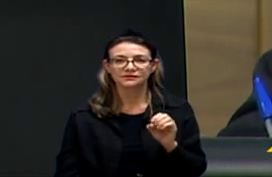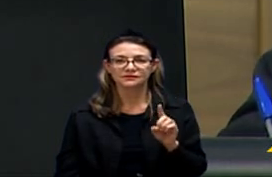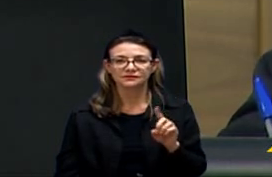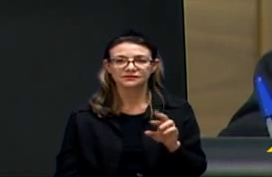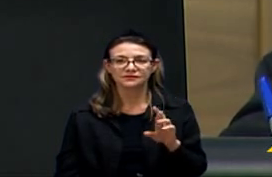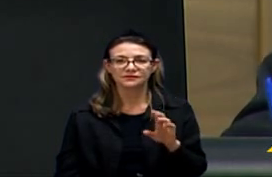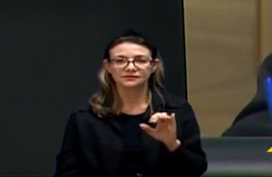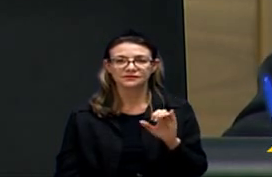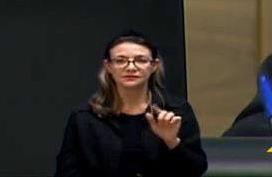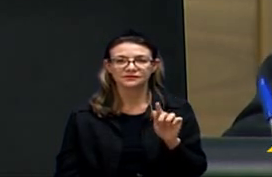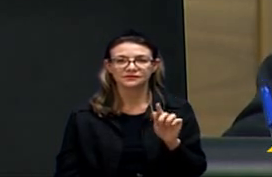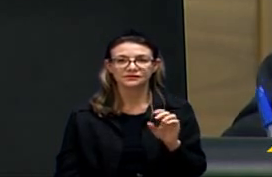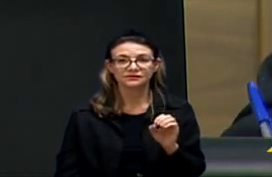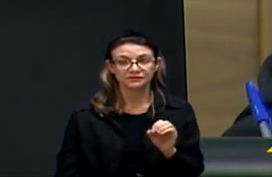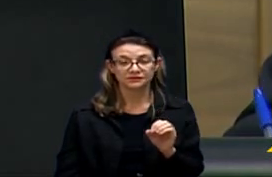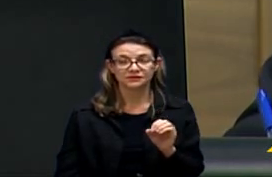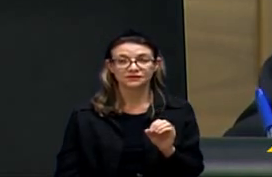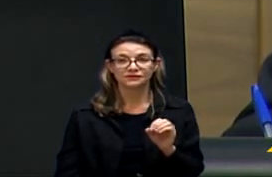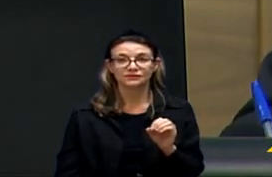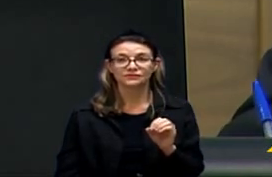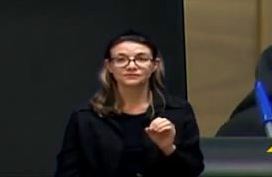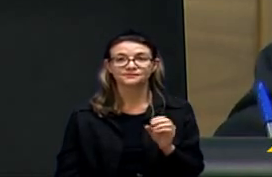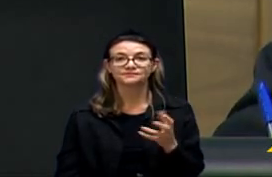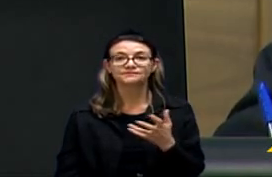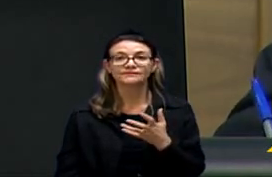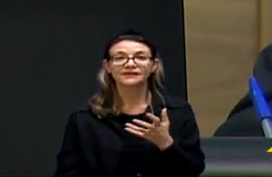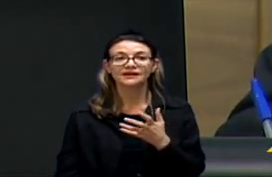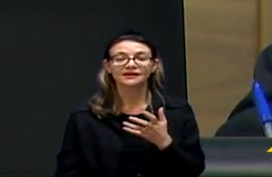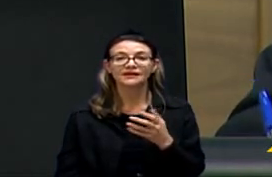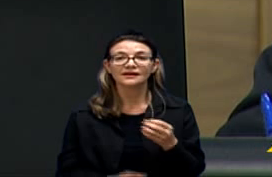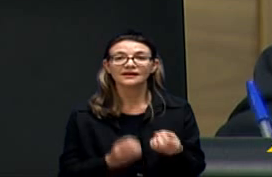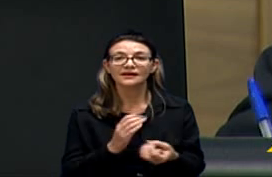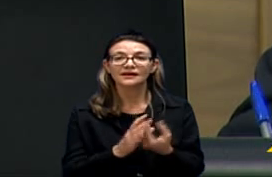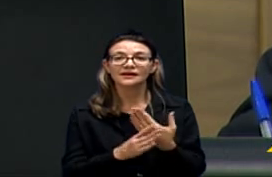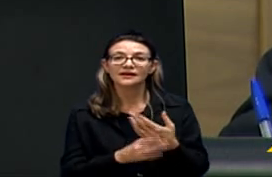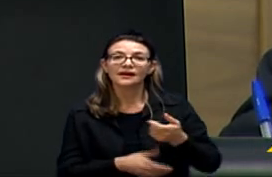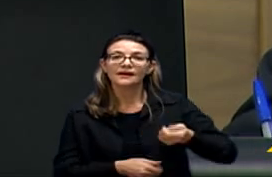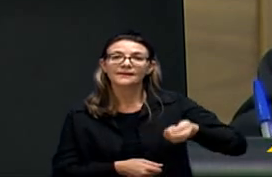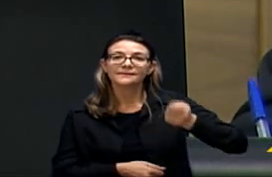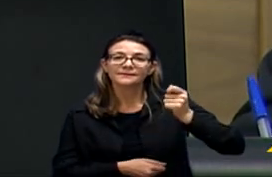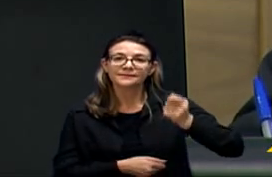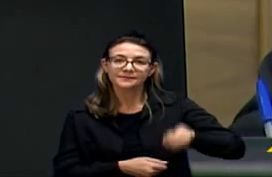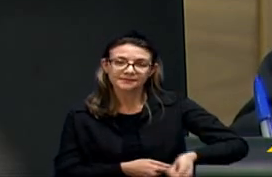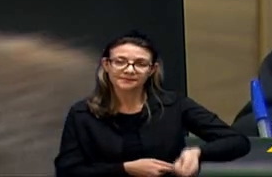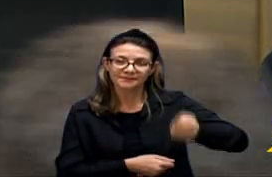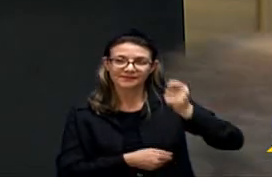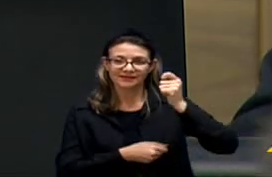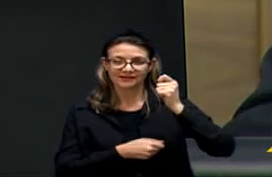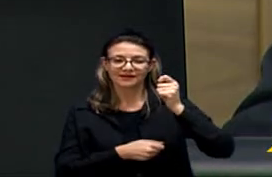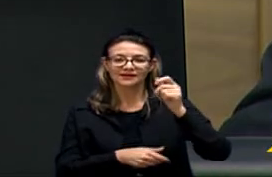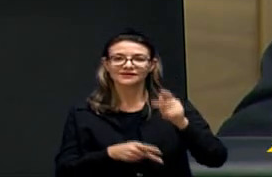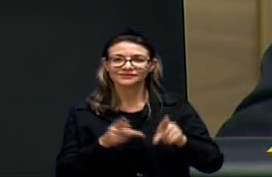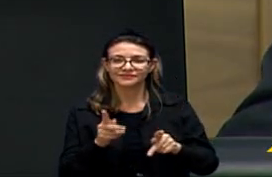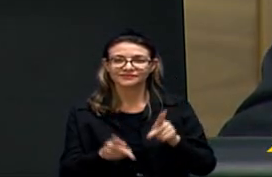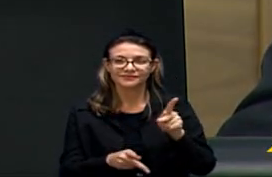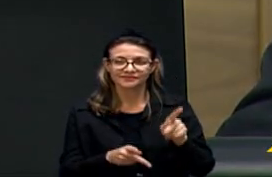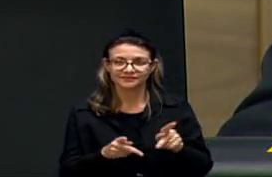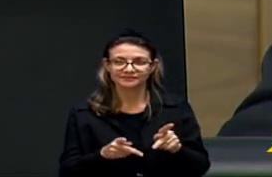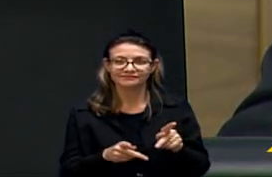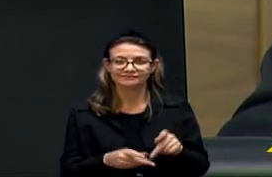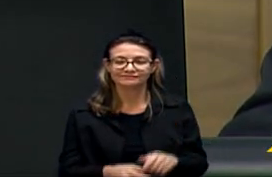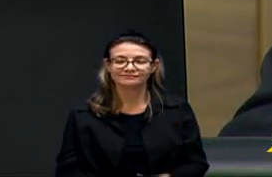executivo a criação de pesqueiro público em parques da cidade dentro do munícipio de Sorocaba ol